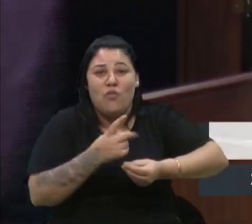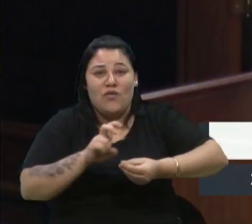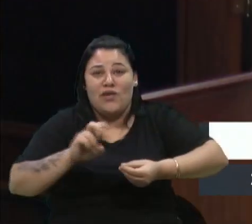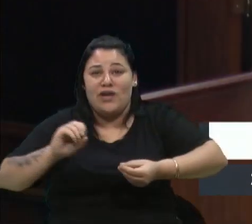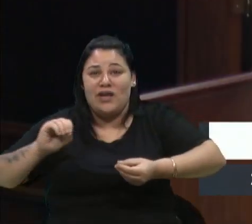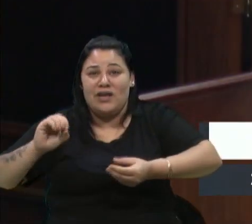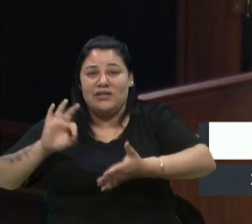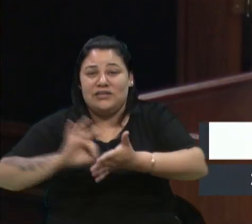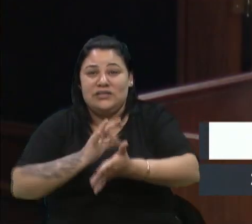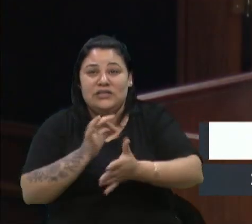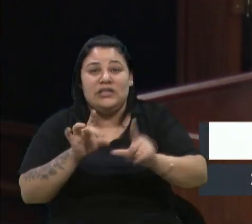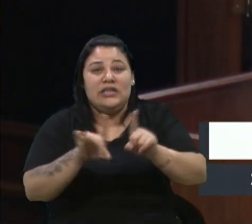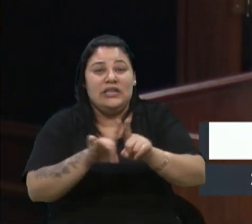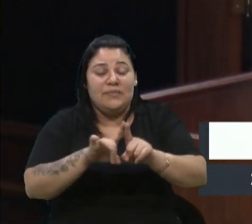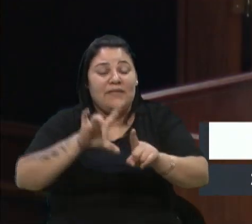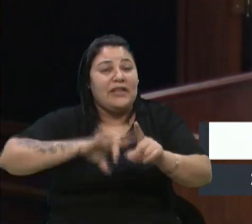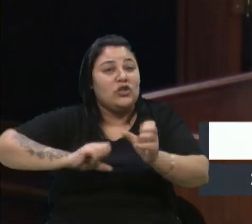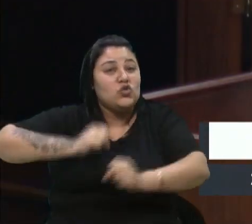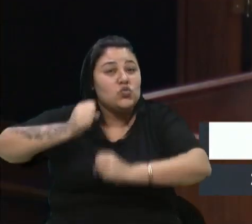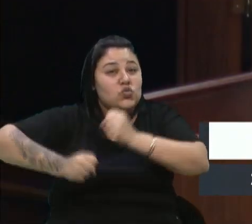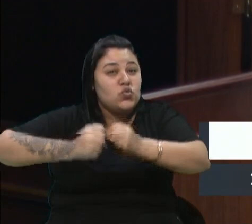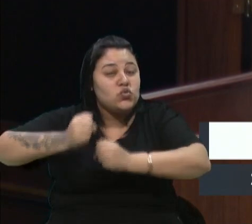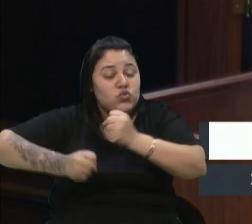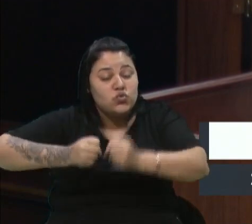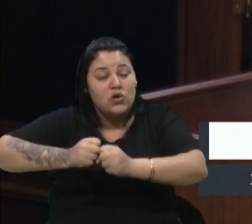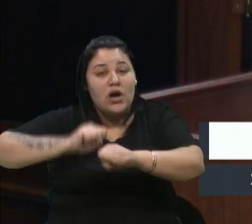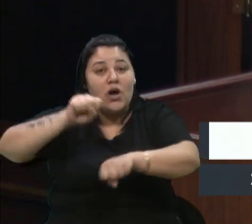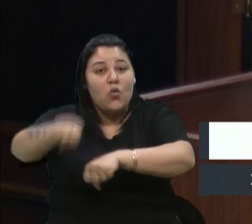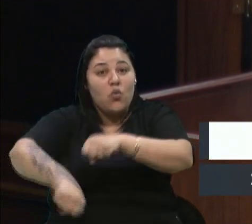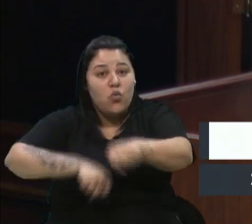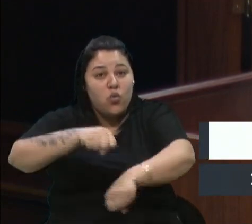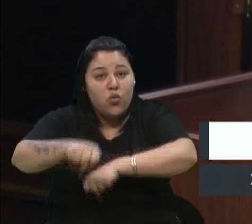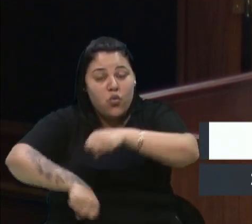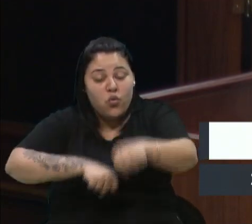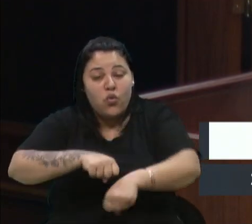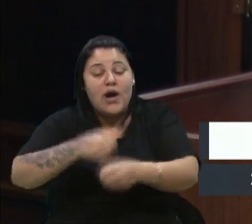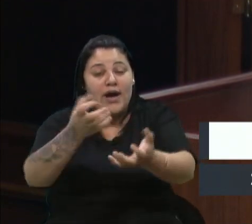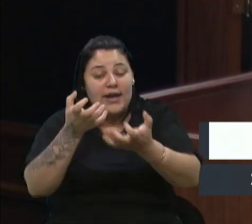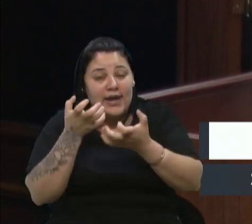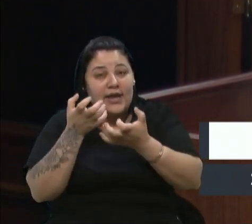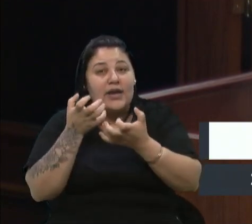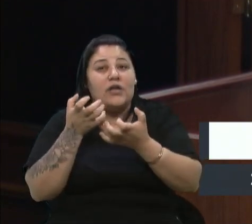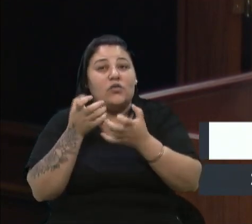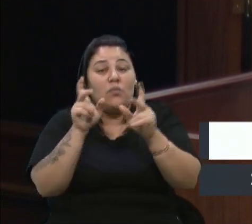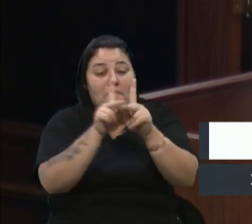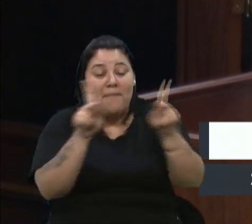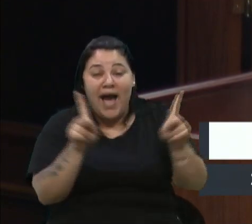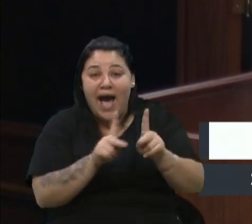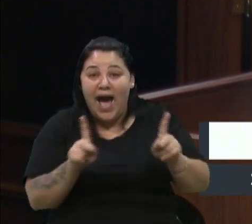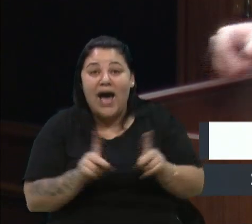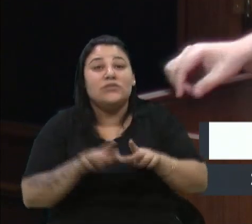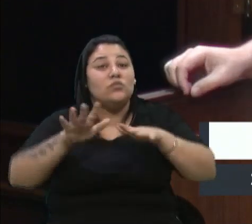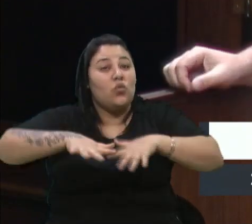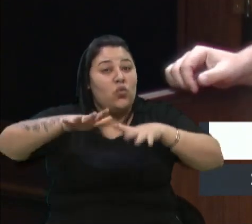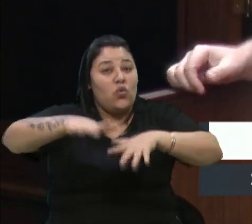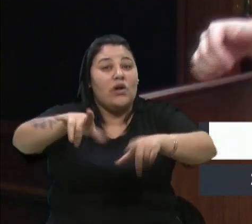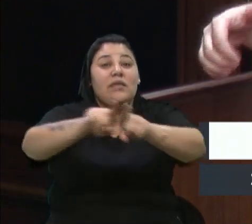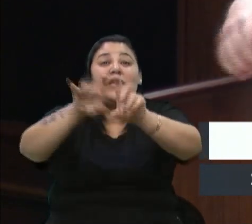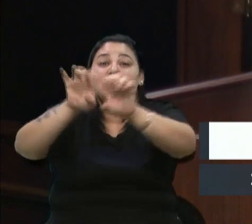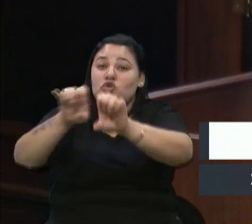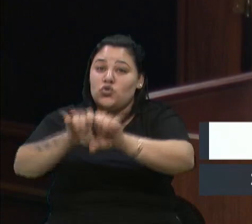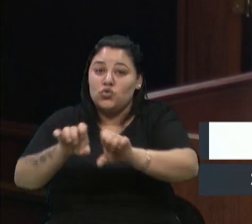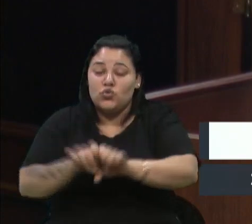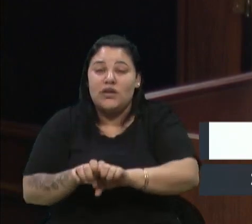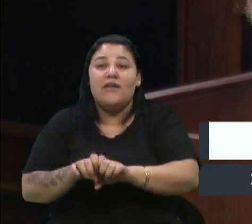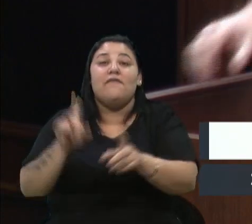dos ciclistas e dos corredores, buscando civilidade, buscando infraestrutura, paz no trânsito, protestando com a